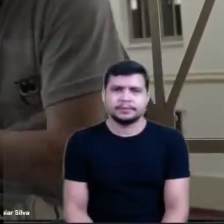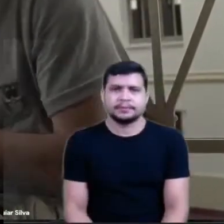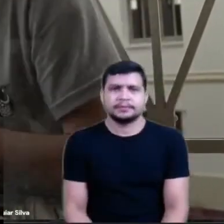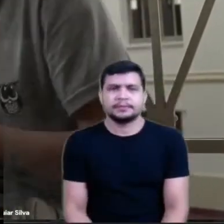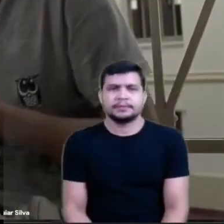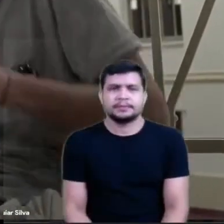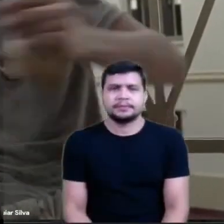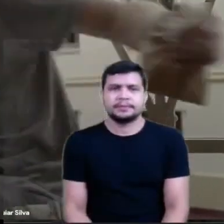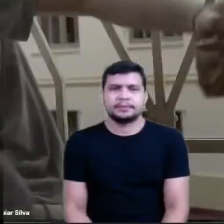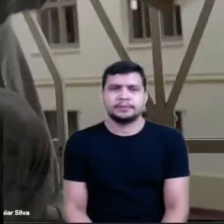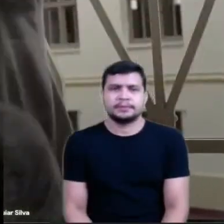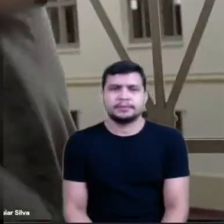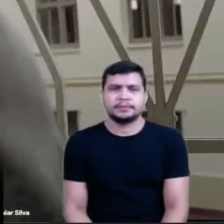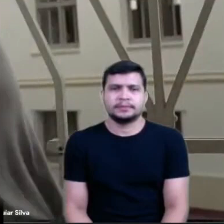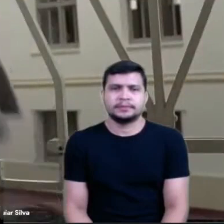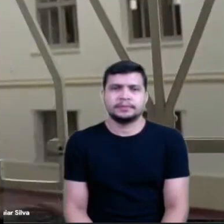Pode deixar que eu levo no lixo.